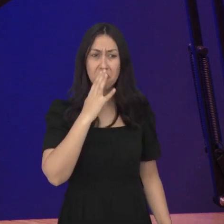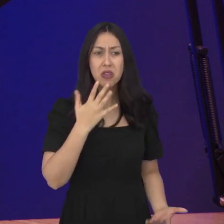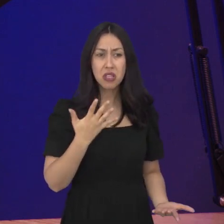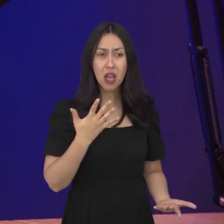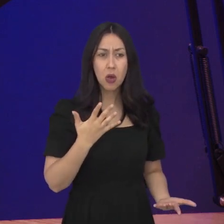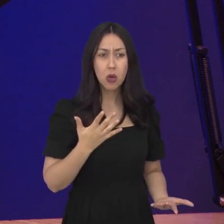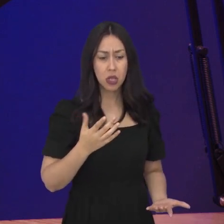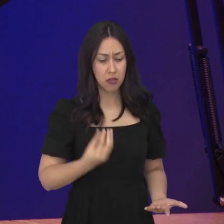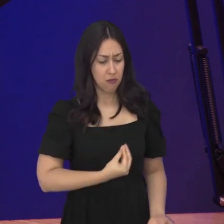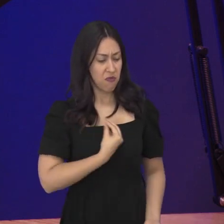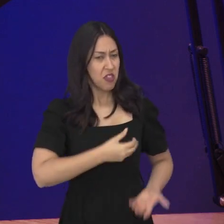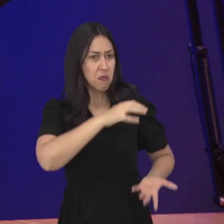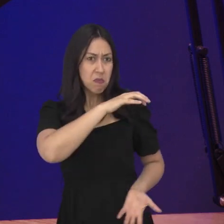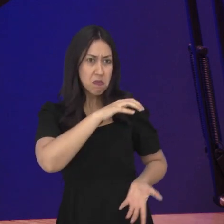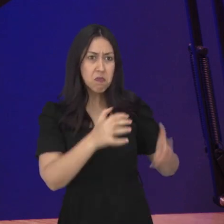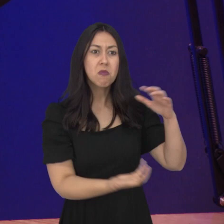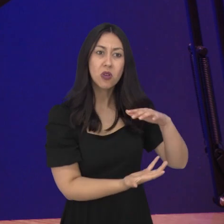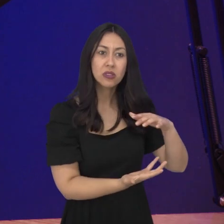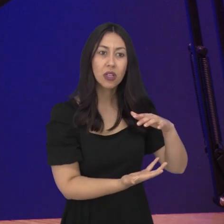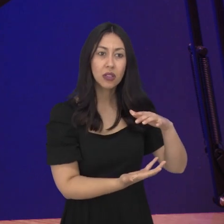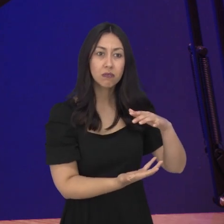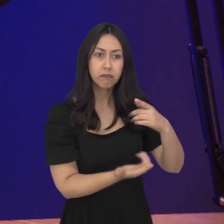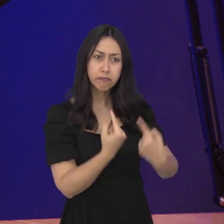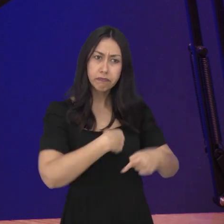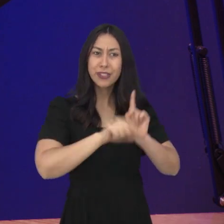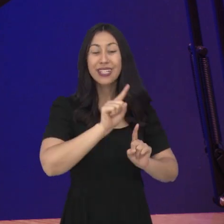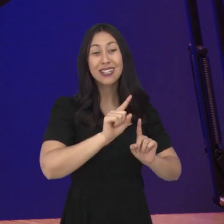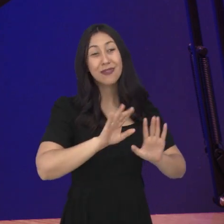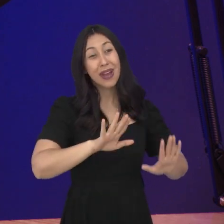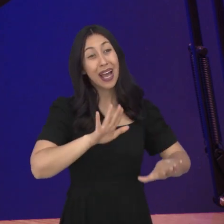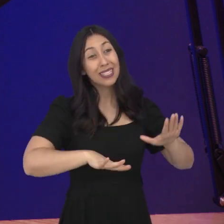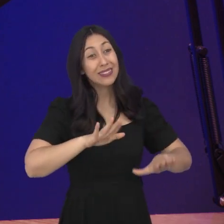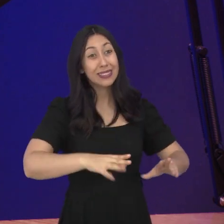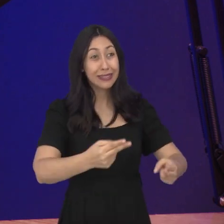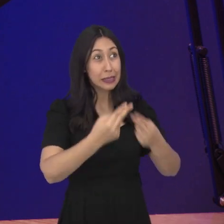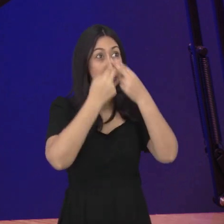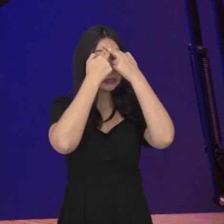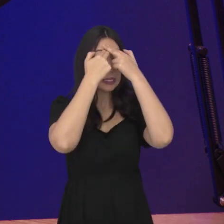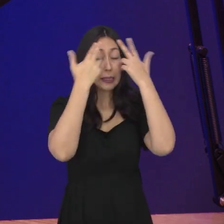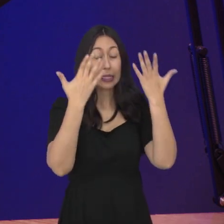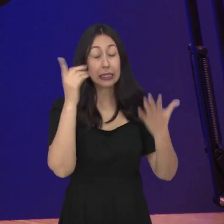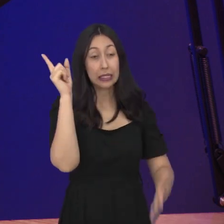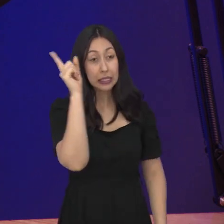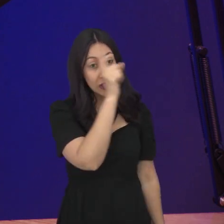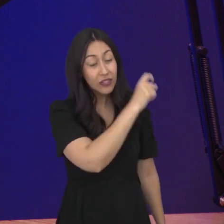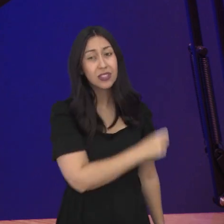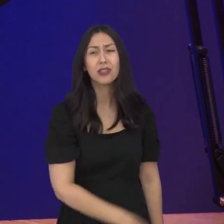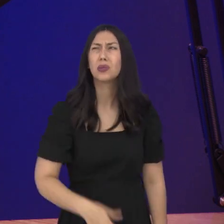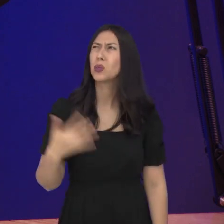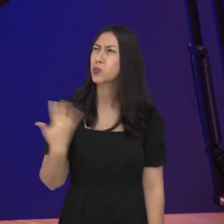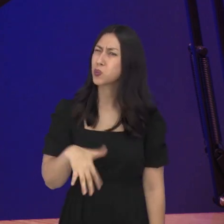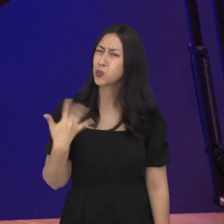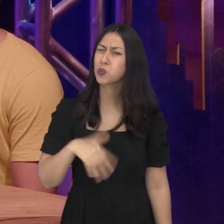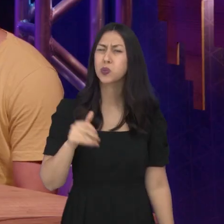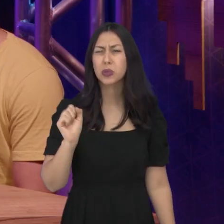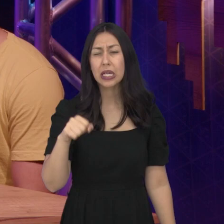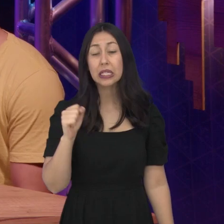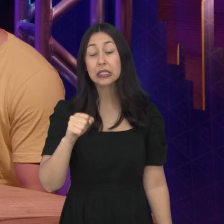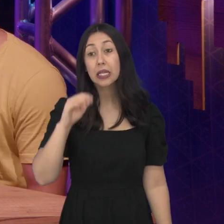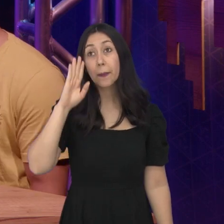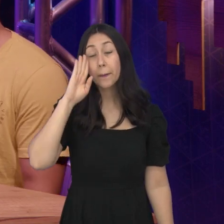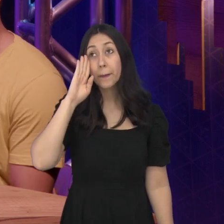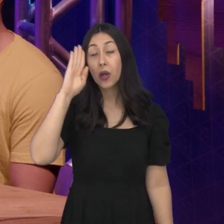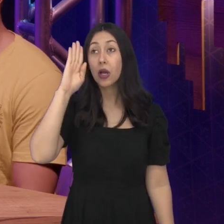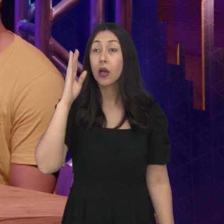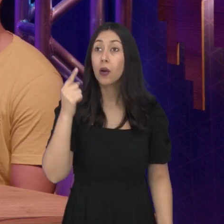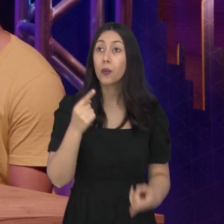reconhecimento, né, e até mesmo mudança de vida, né? Acaba sendo um pouco traumatizante, né, passar pelo vestibular. Nossa, pra caramba. Acho